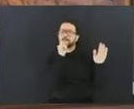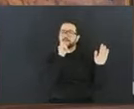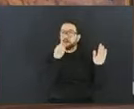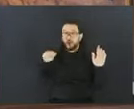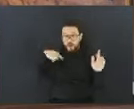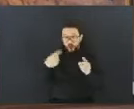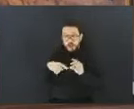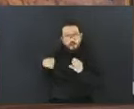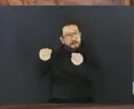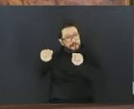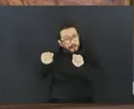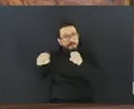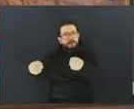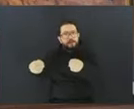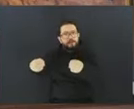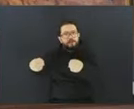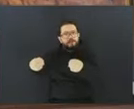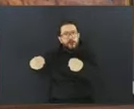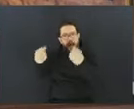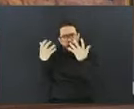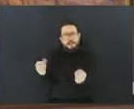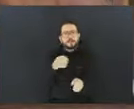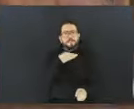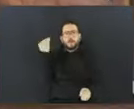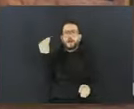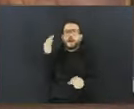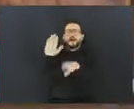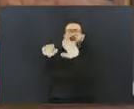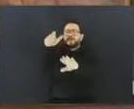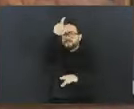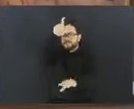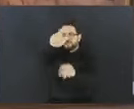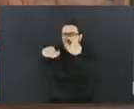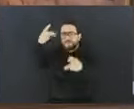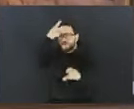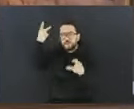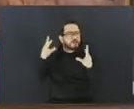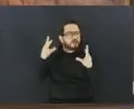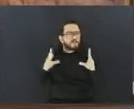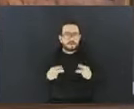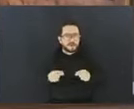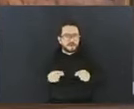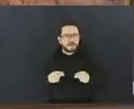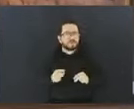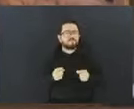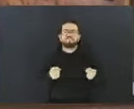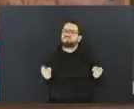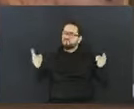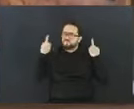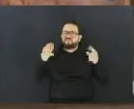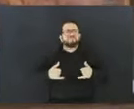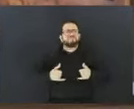e morremos por quem não merece. Nós somos uma corporação honrada.